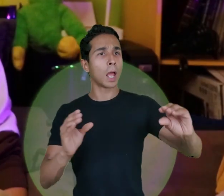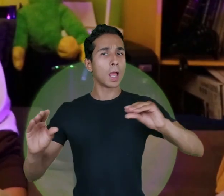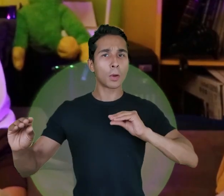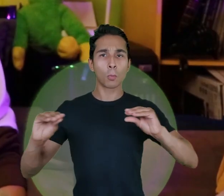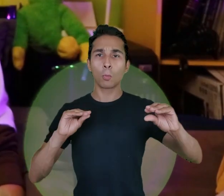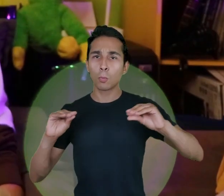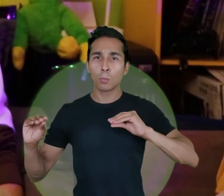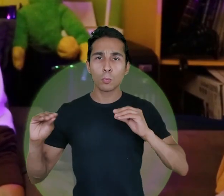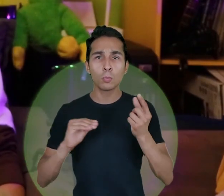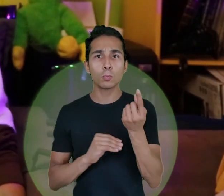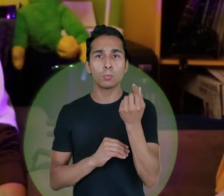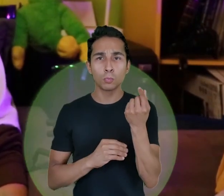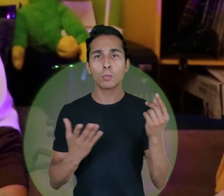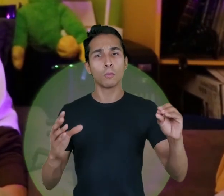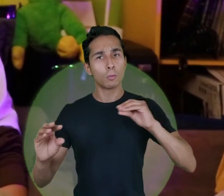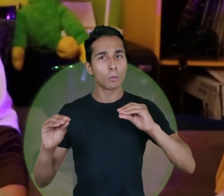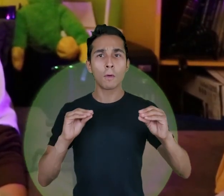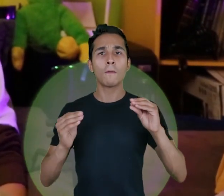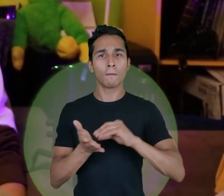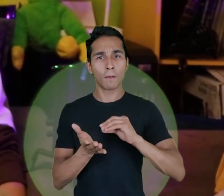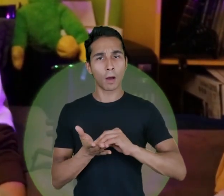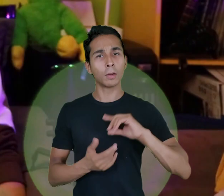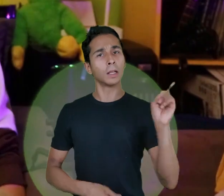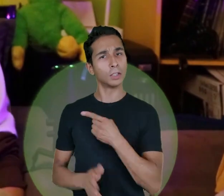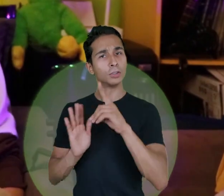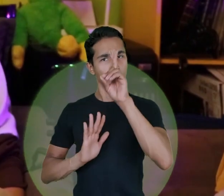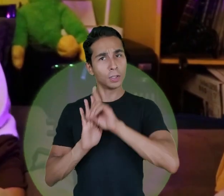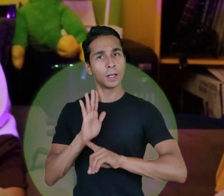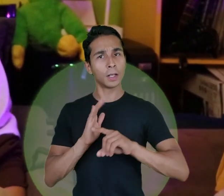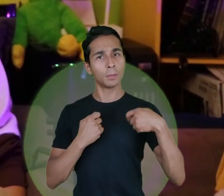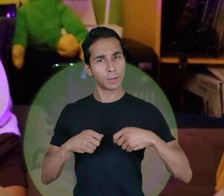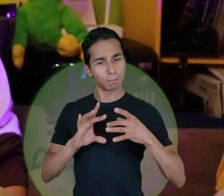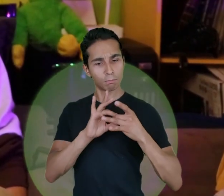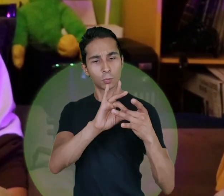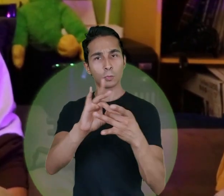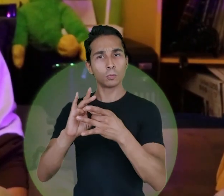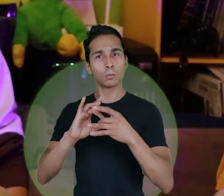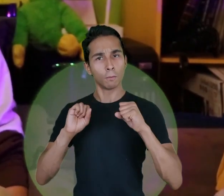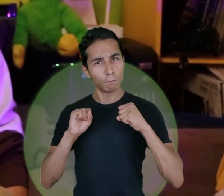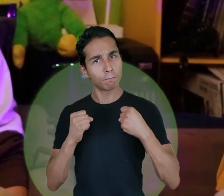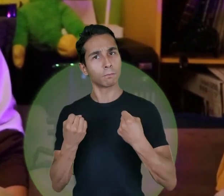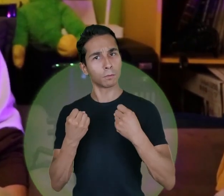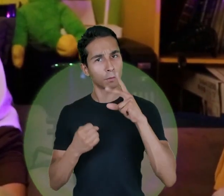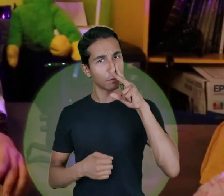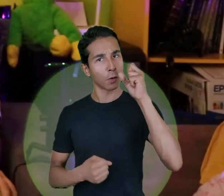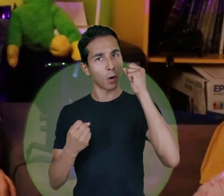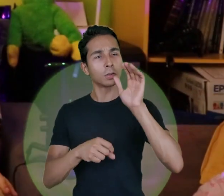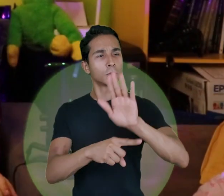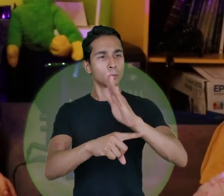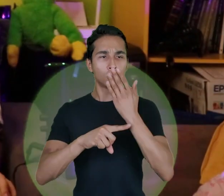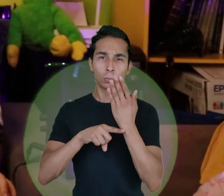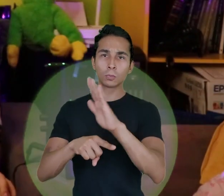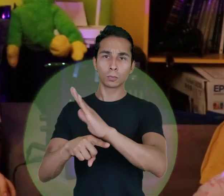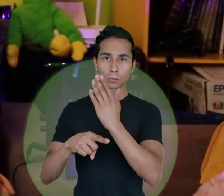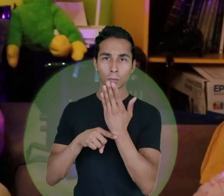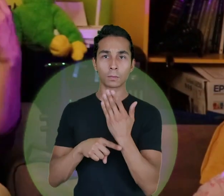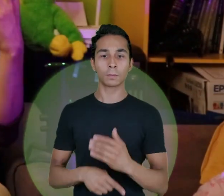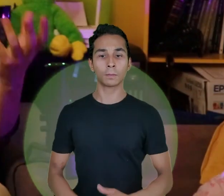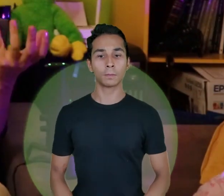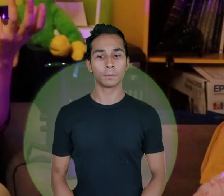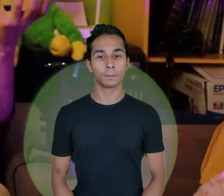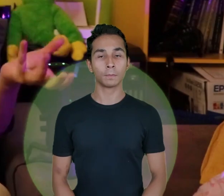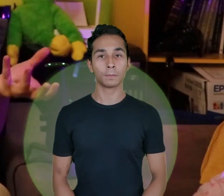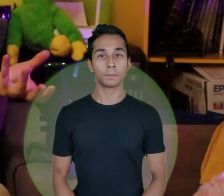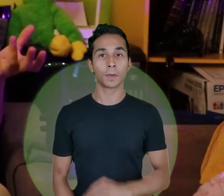de direito. Então, bora se fortalecer, gente. Bora participar das coisas uns dos outros e se ajudar. Tá, aí agora a gente falou, né, sobre